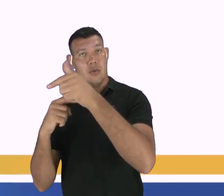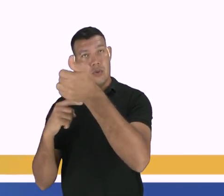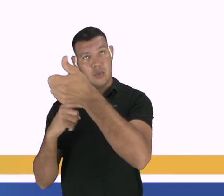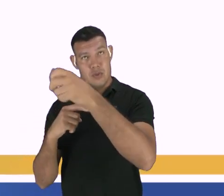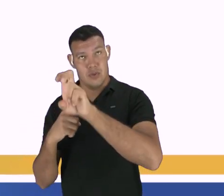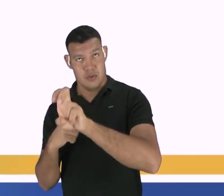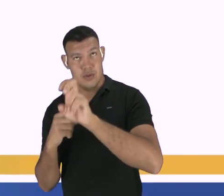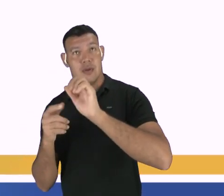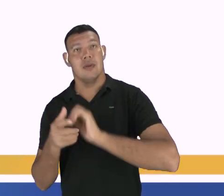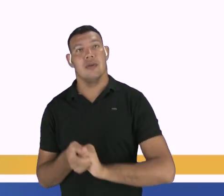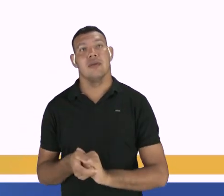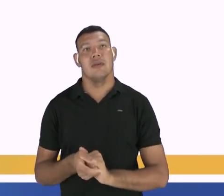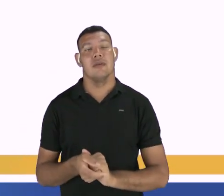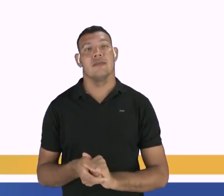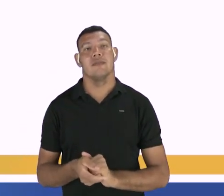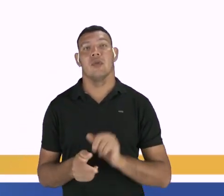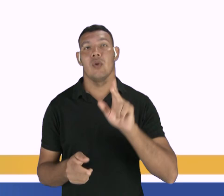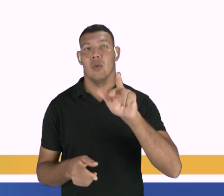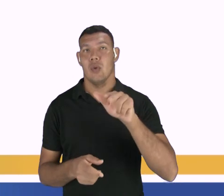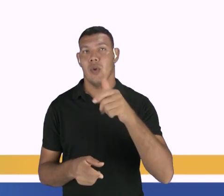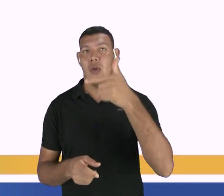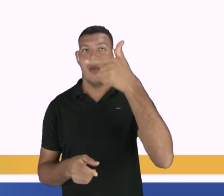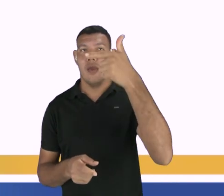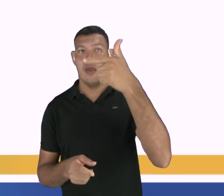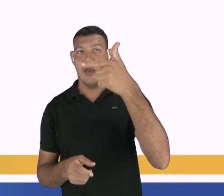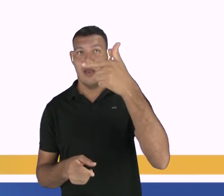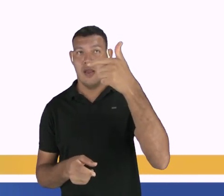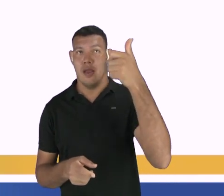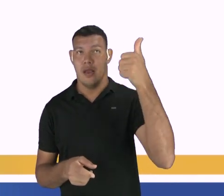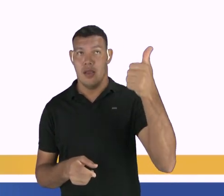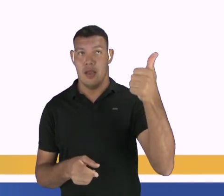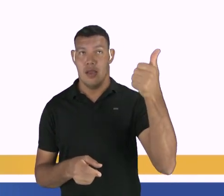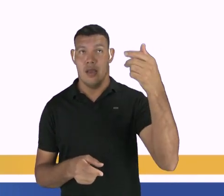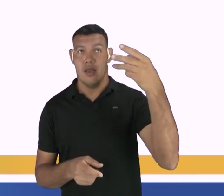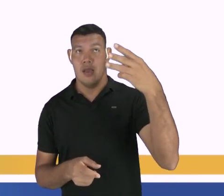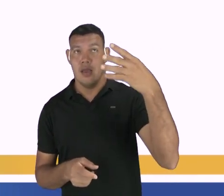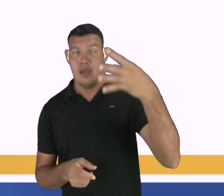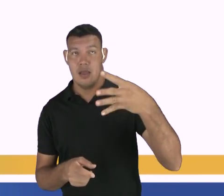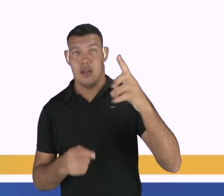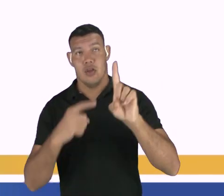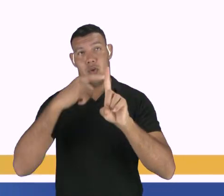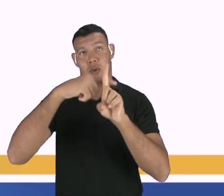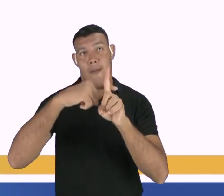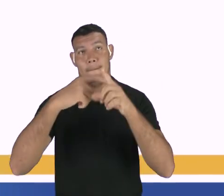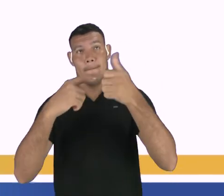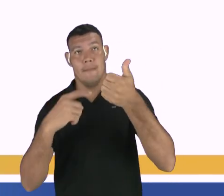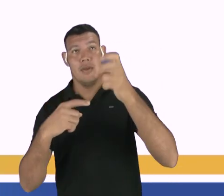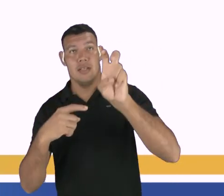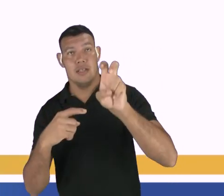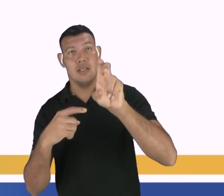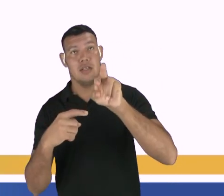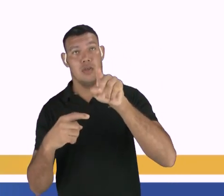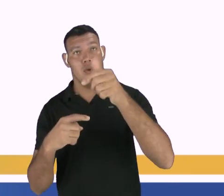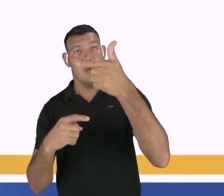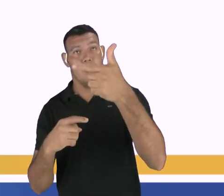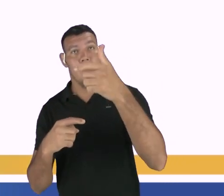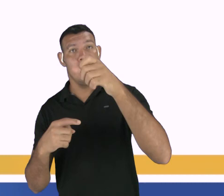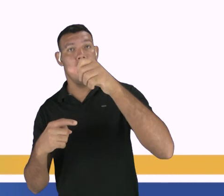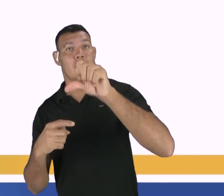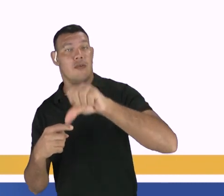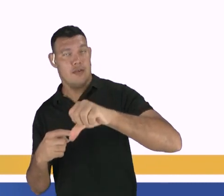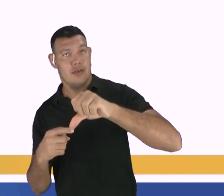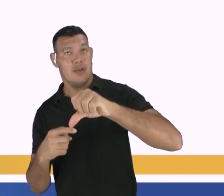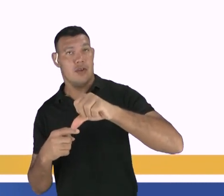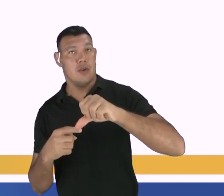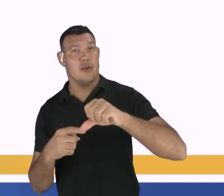14 mais 15, 29. Então, o fazendeiro cultiva 29 35avos de sua